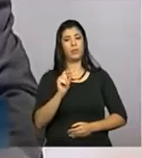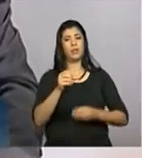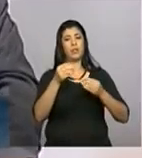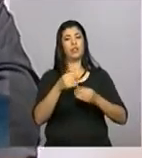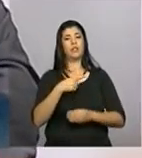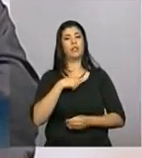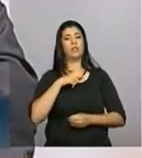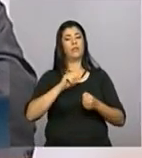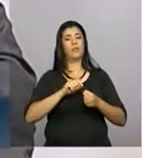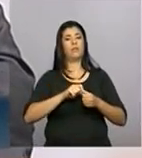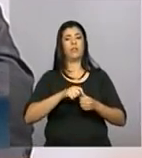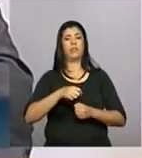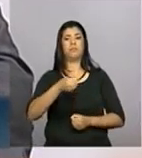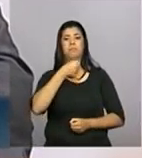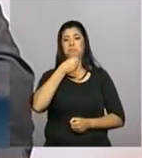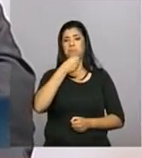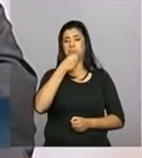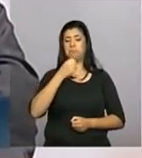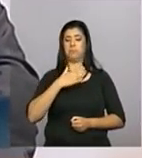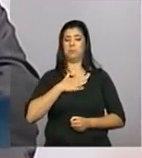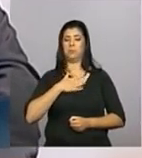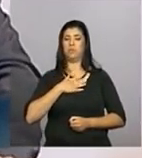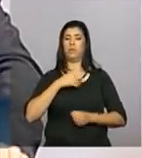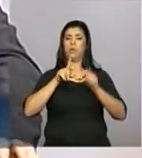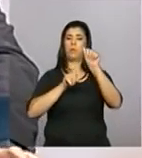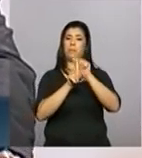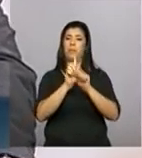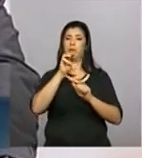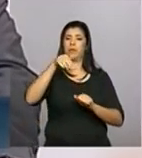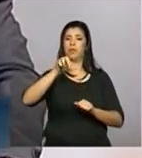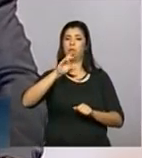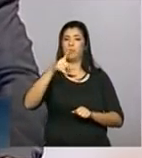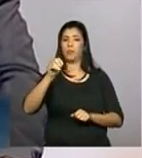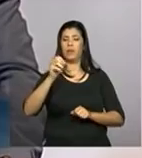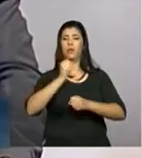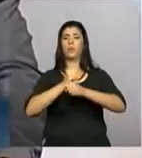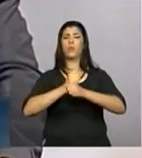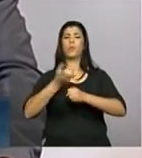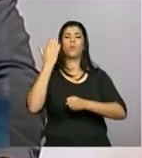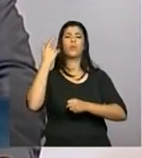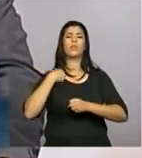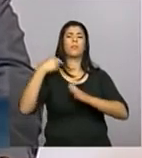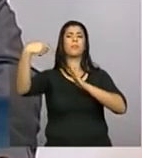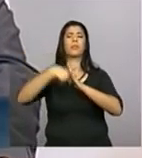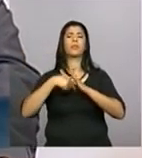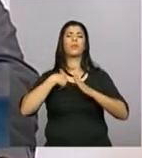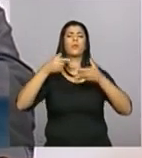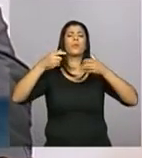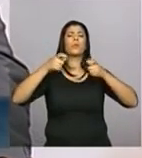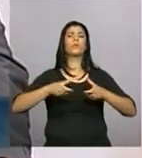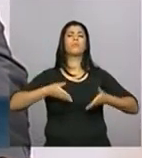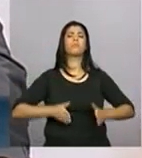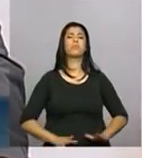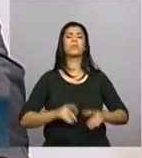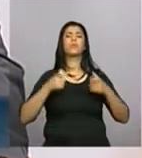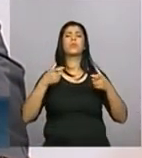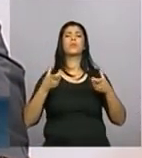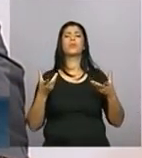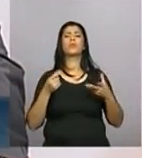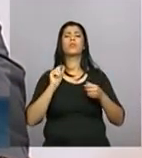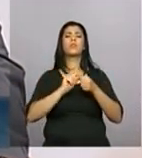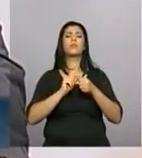me entrevistar em março do ano passado, perguntou da onde eu vinha, o que que eu fazia e